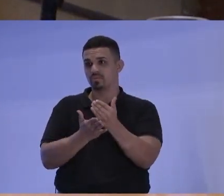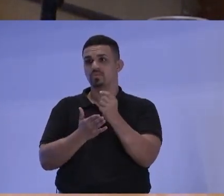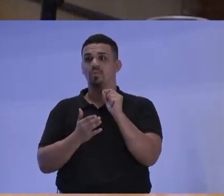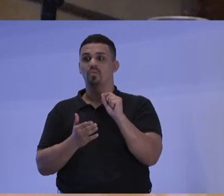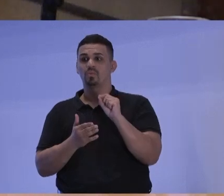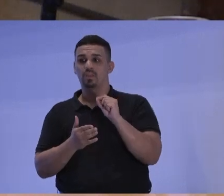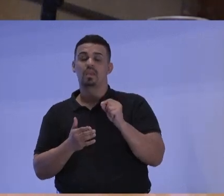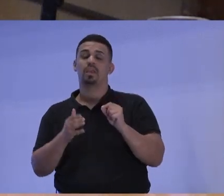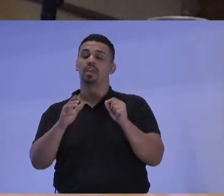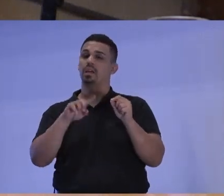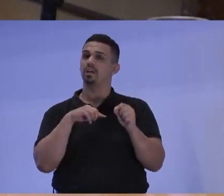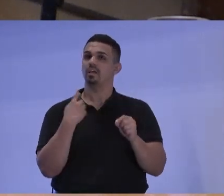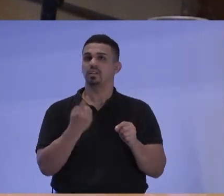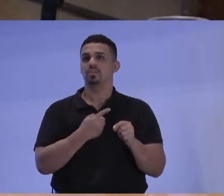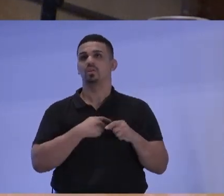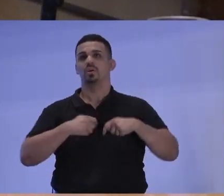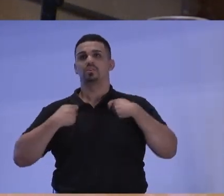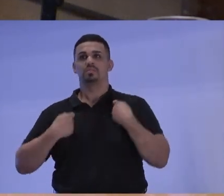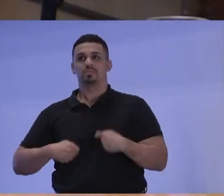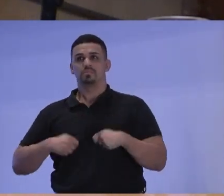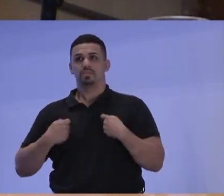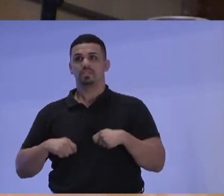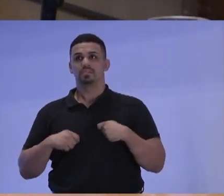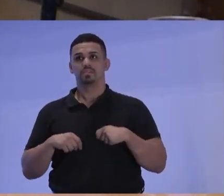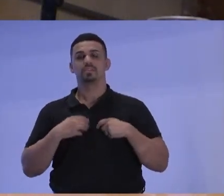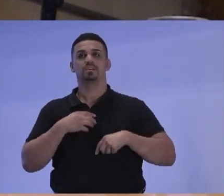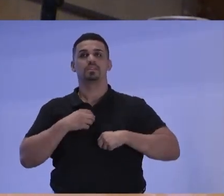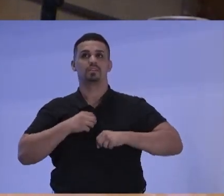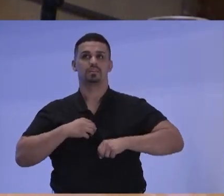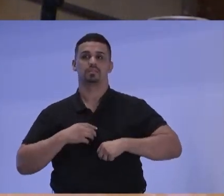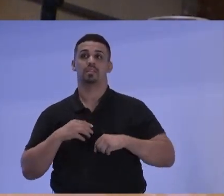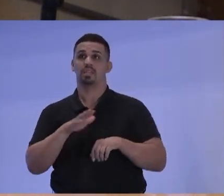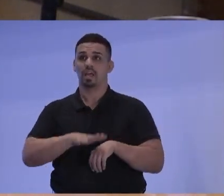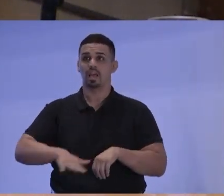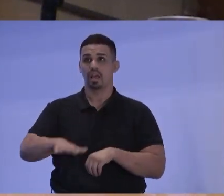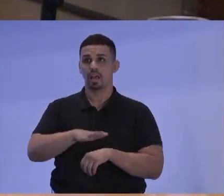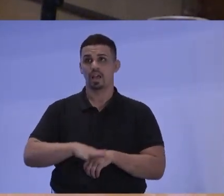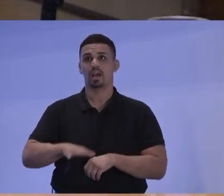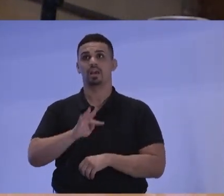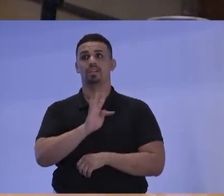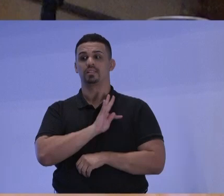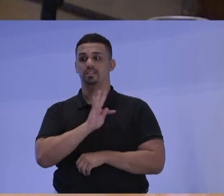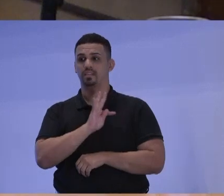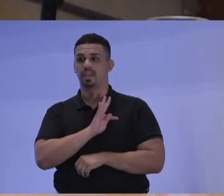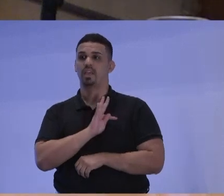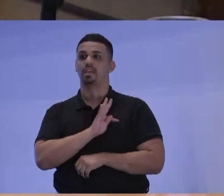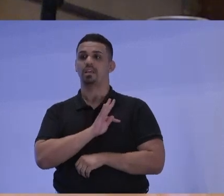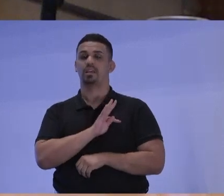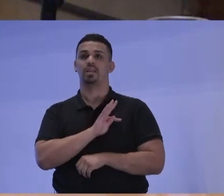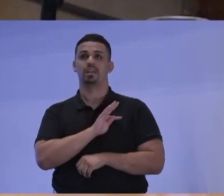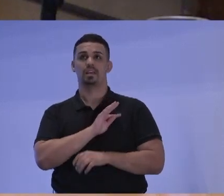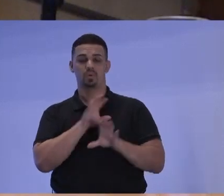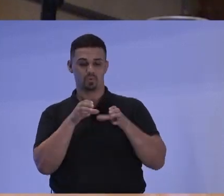gente precisa... nós, quanto área técnica, né, estávamos pedindo, olha, tem que ter